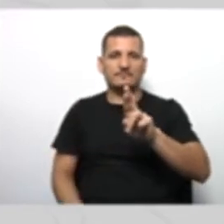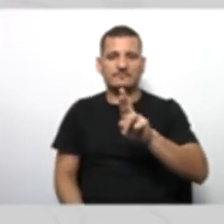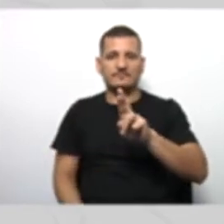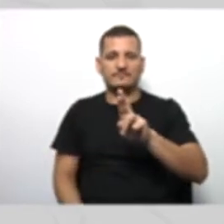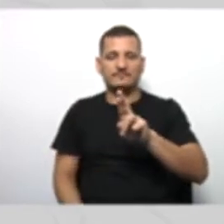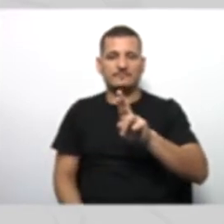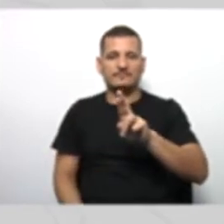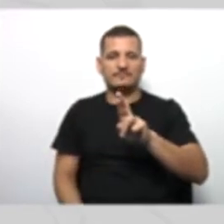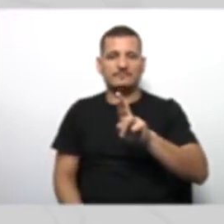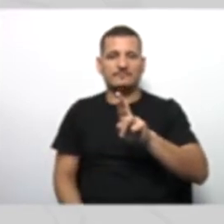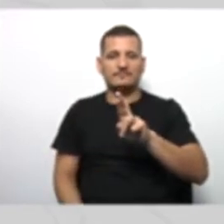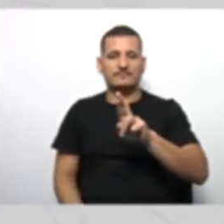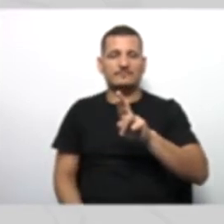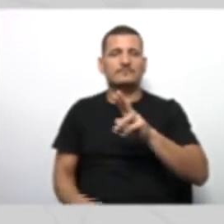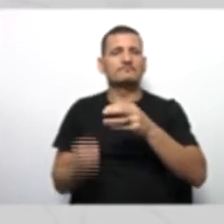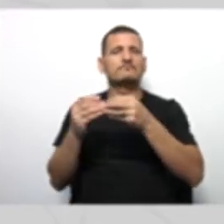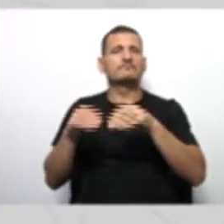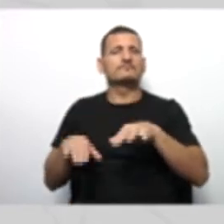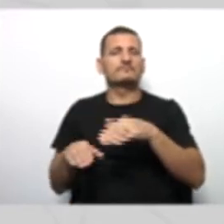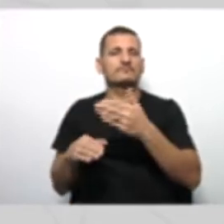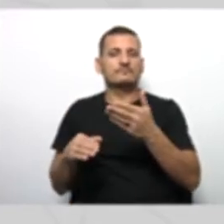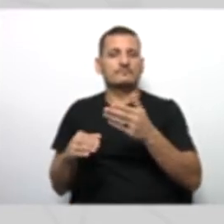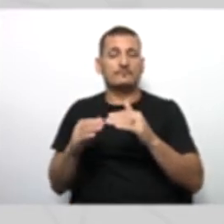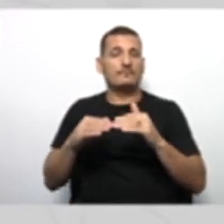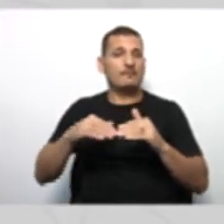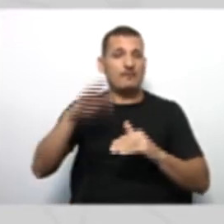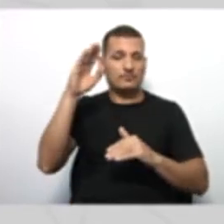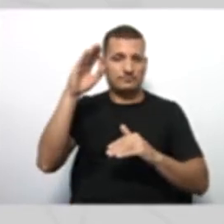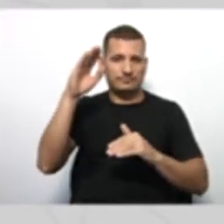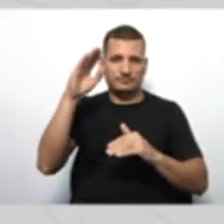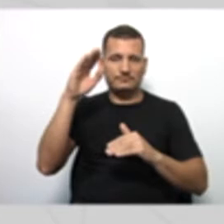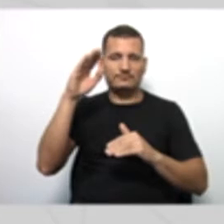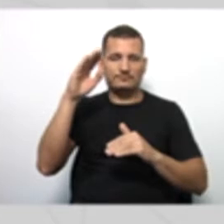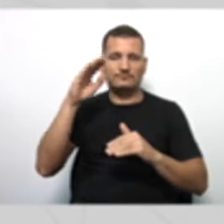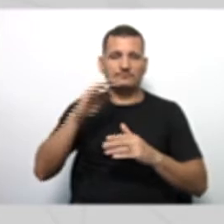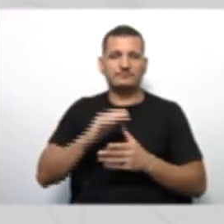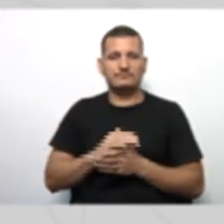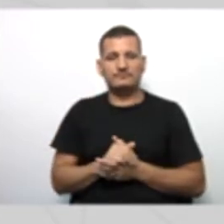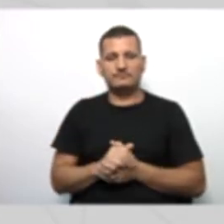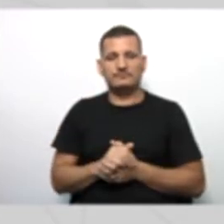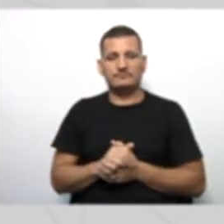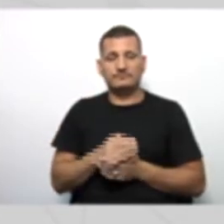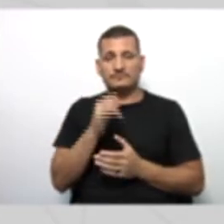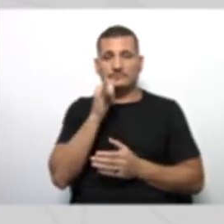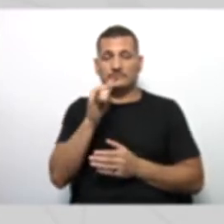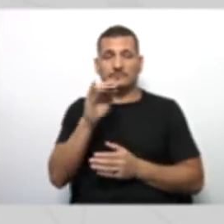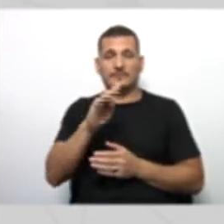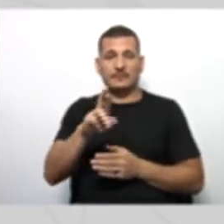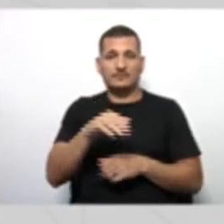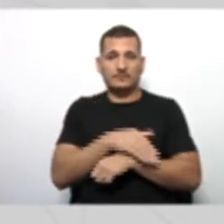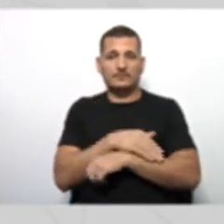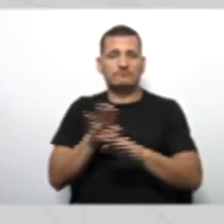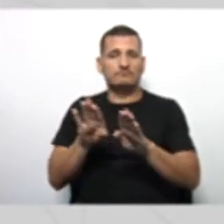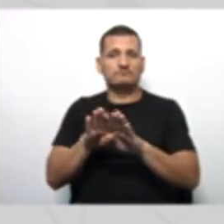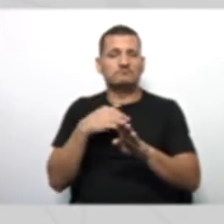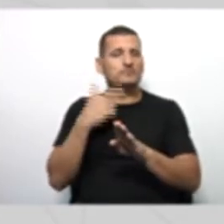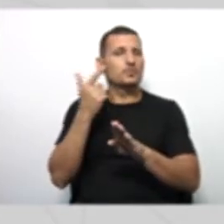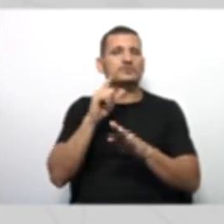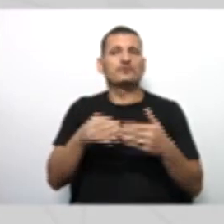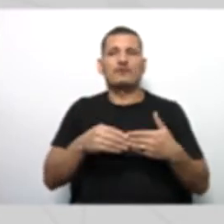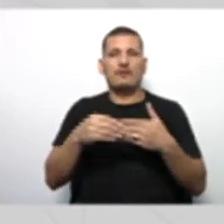vai te tirar o sono em algumas situações, tá bom? Claro que se você tiver um planejamento ali coerente, coeso, você